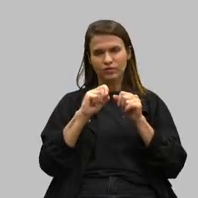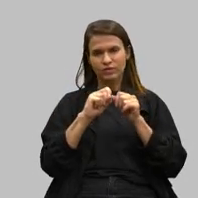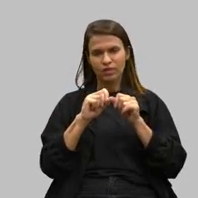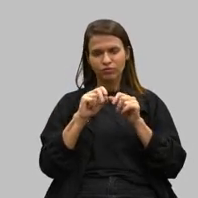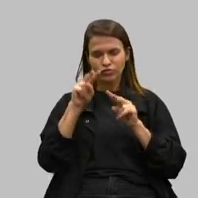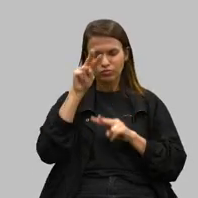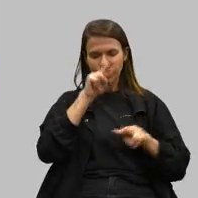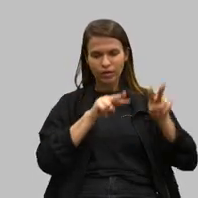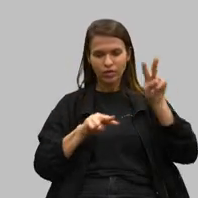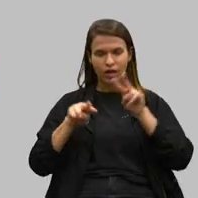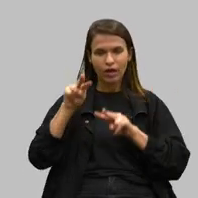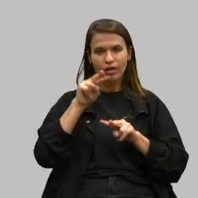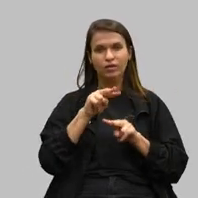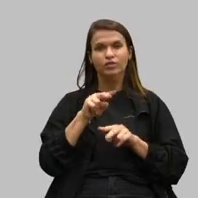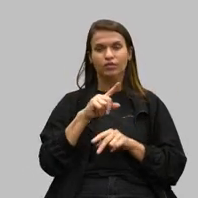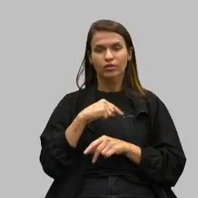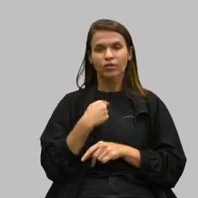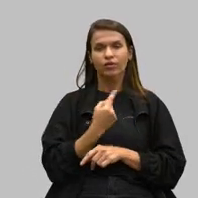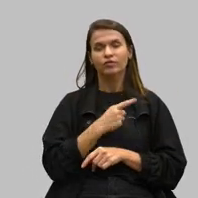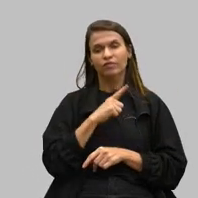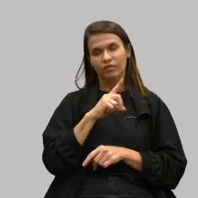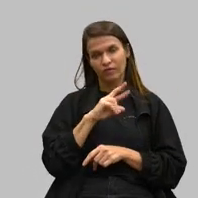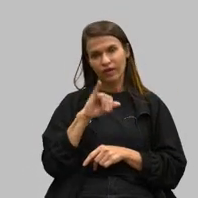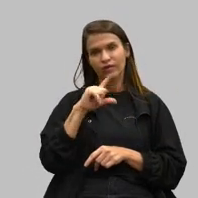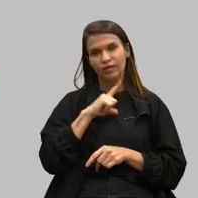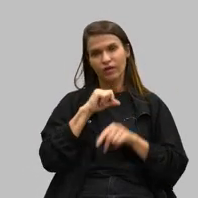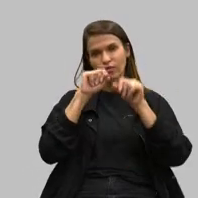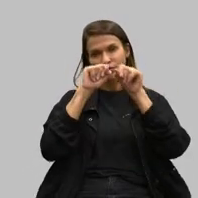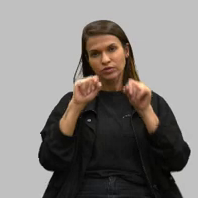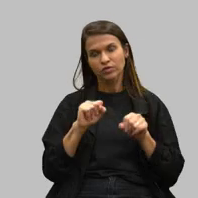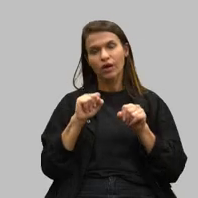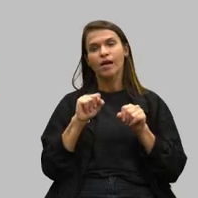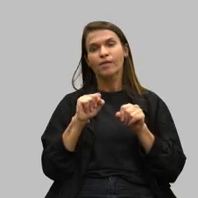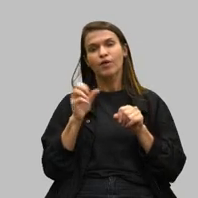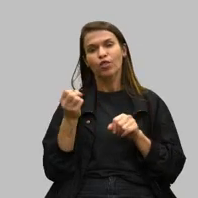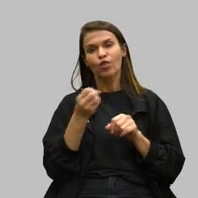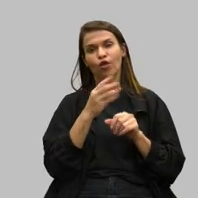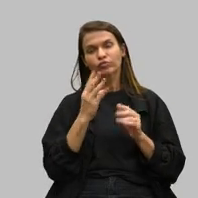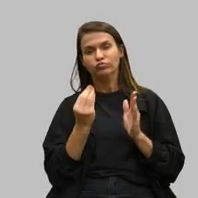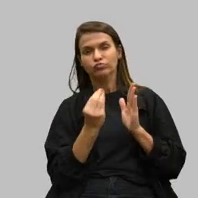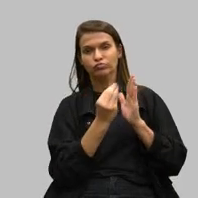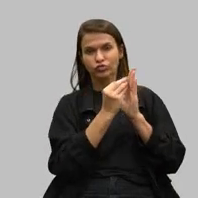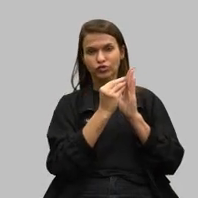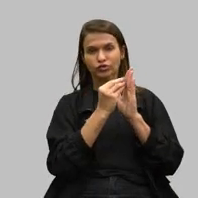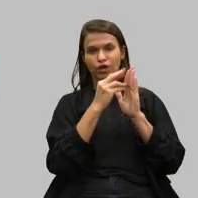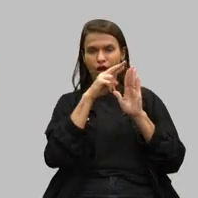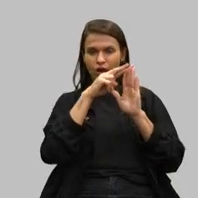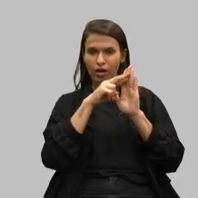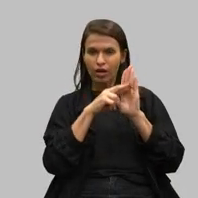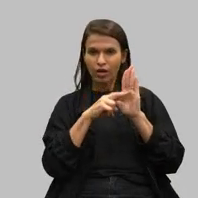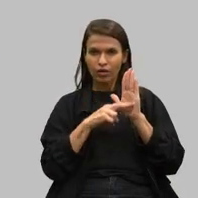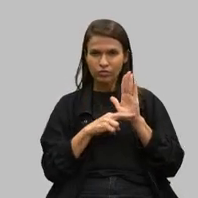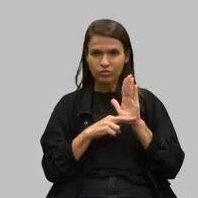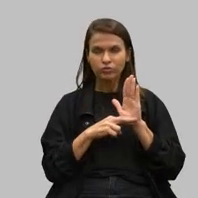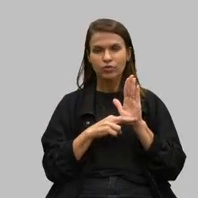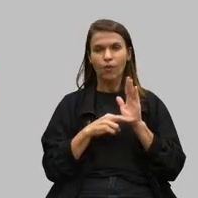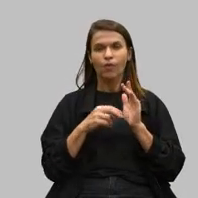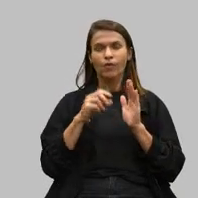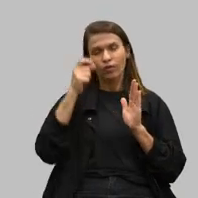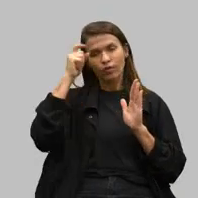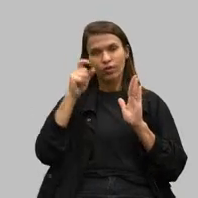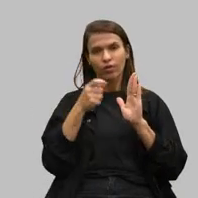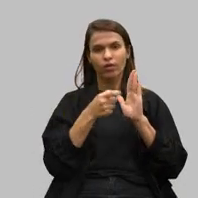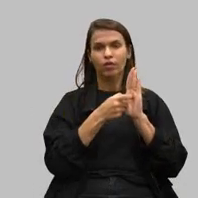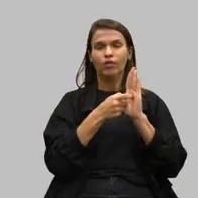e nós vamos ter um sistema novo a ser implementado de regulação com inteligência artificial, laudo